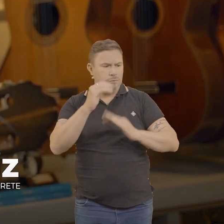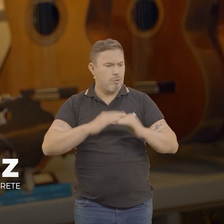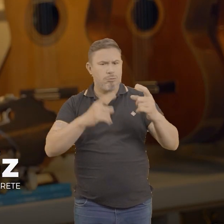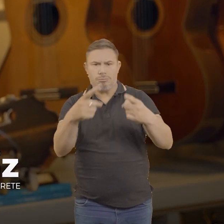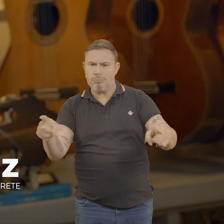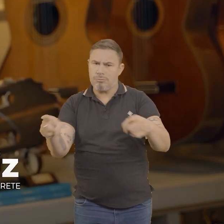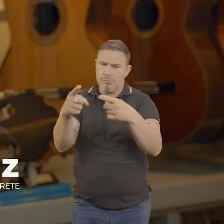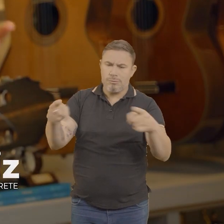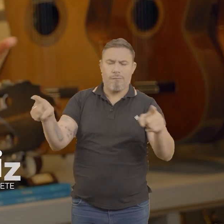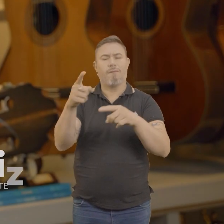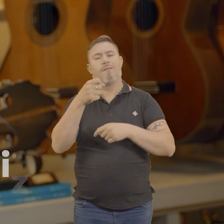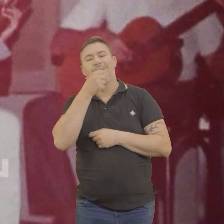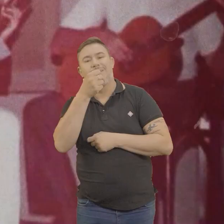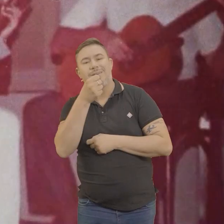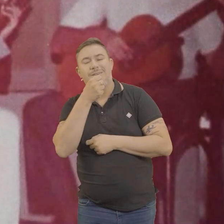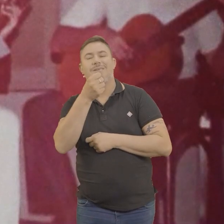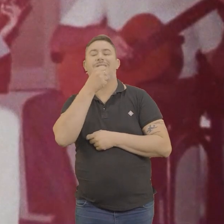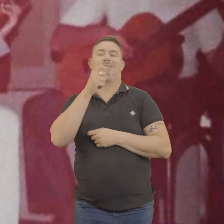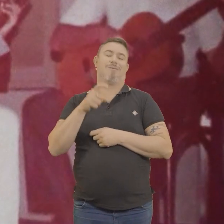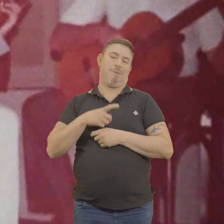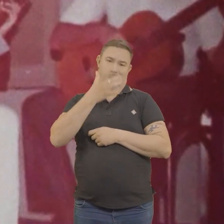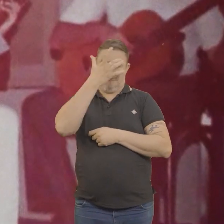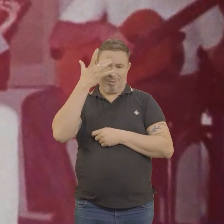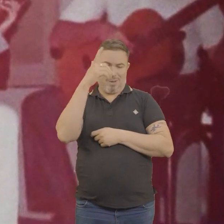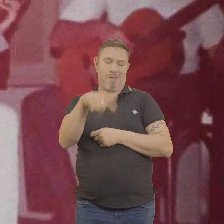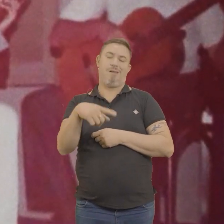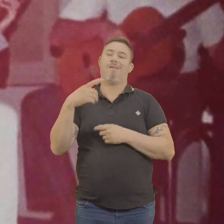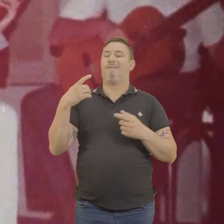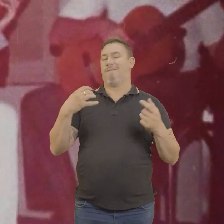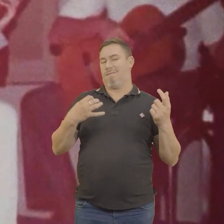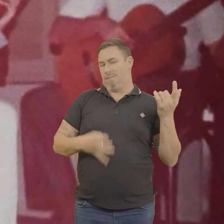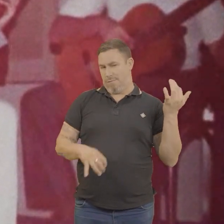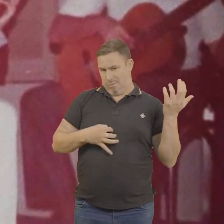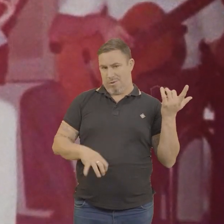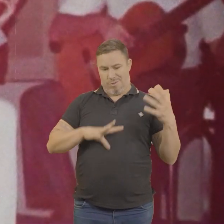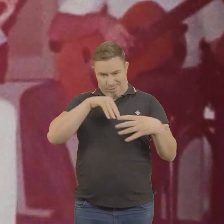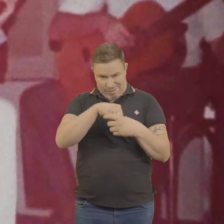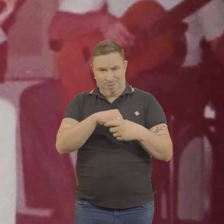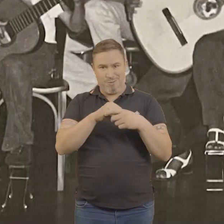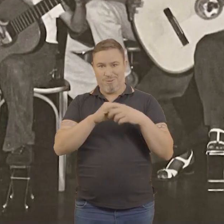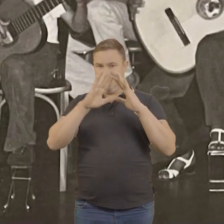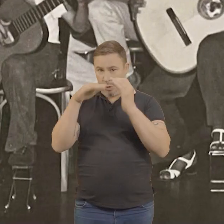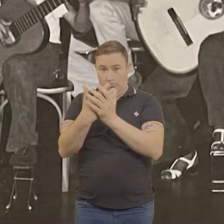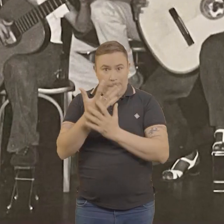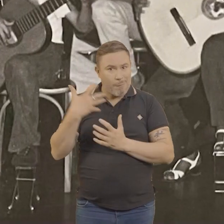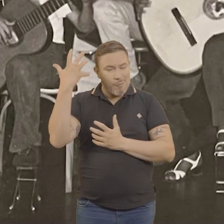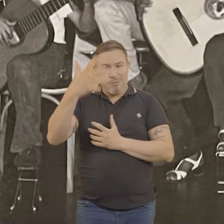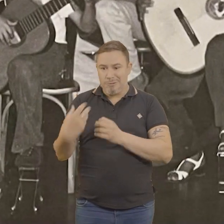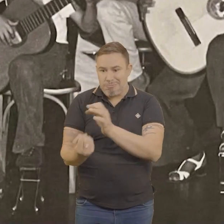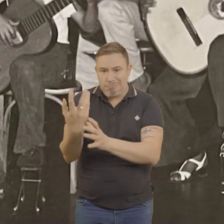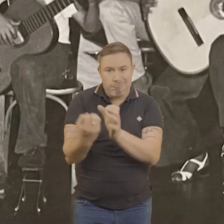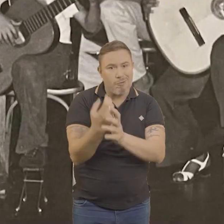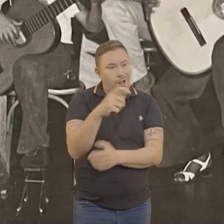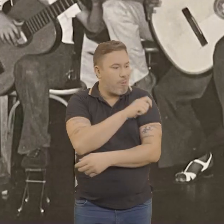maestros, né, cantores. Essa passagem aí do violão lá no conservatório realmente agregou muitos alunos, né?